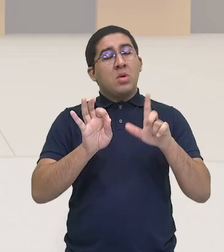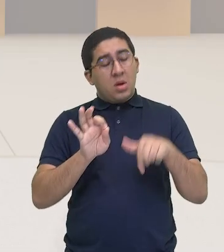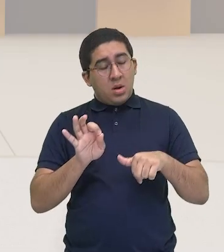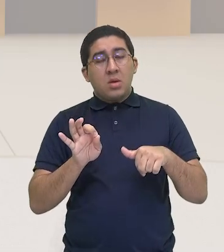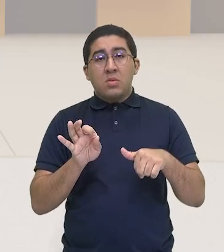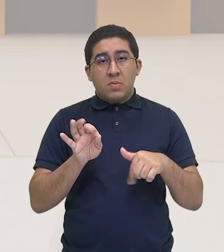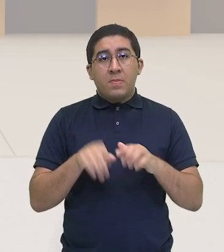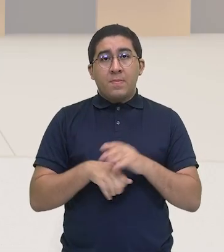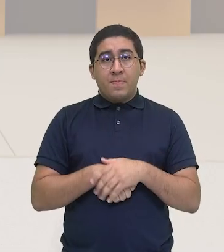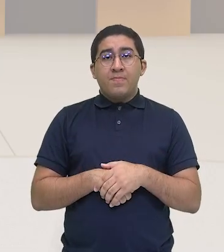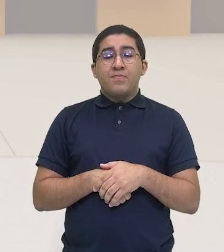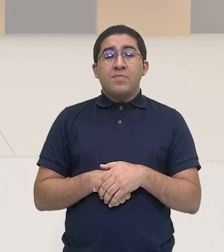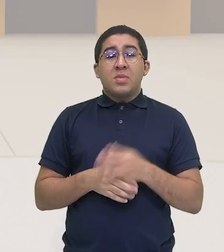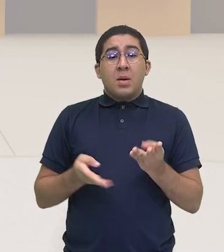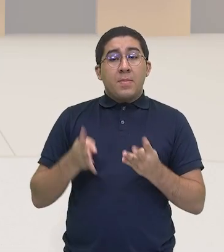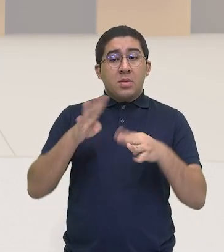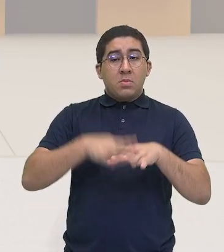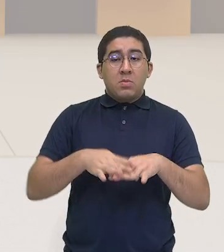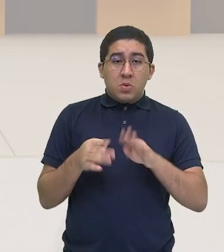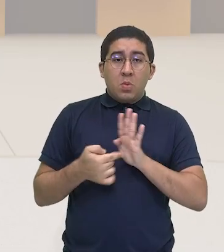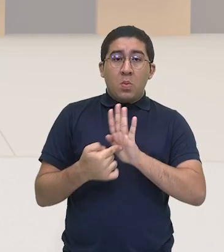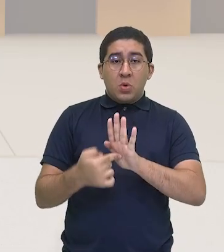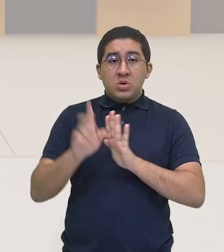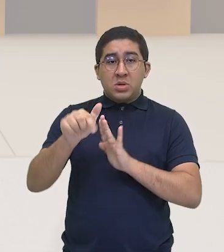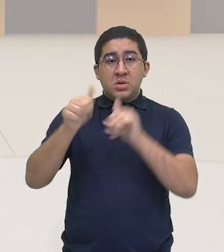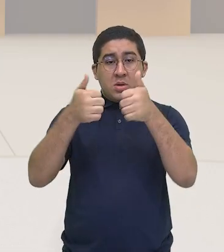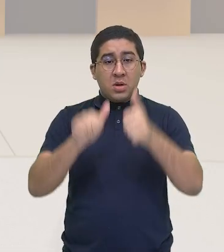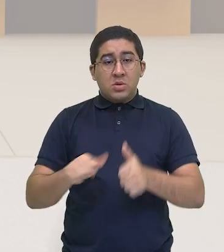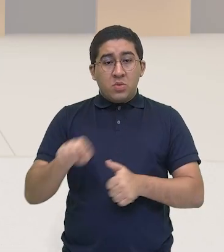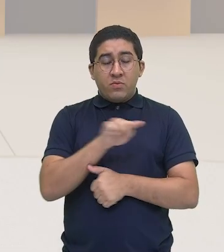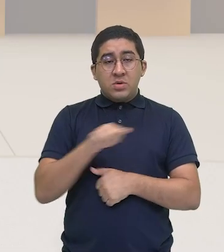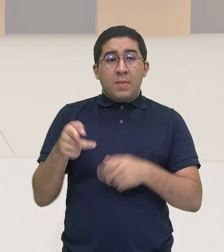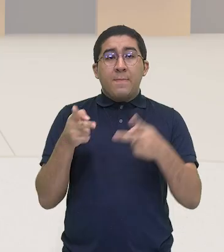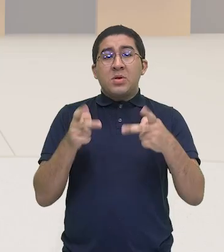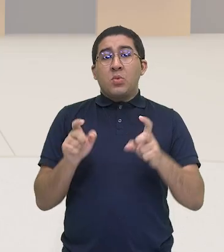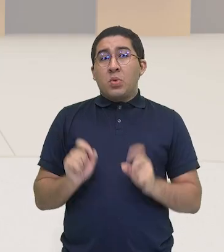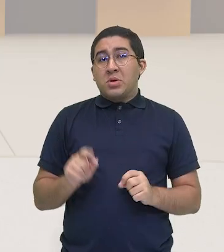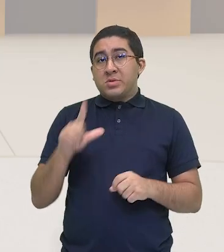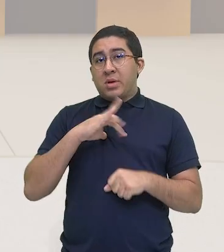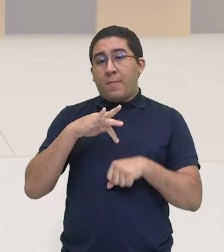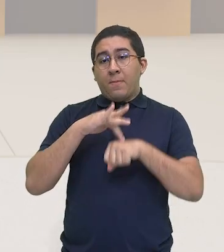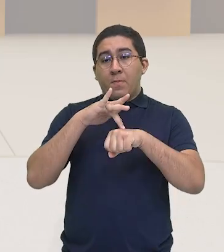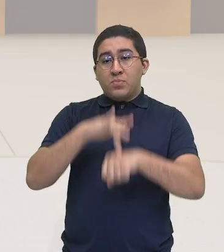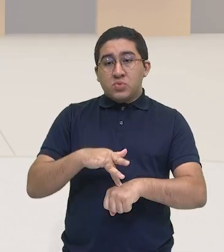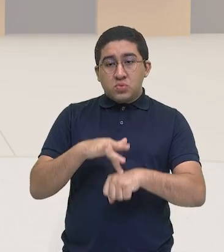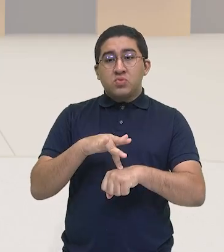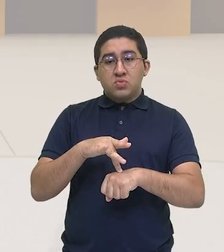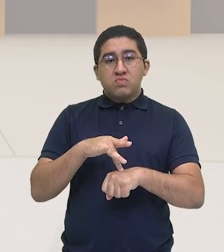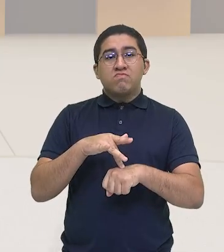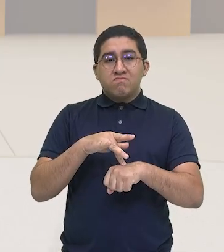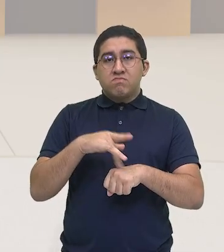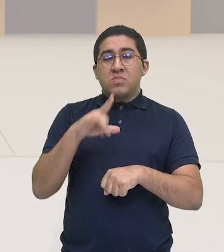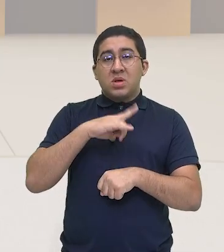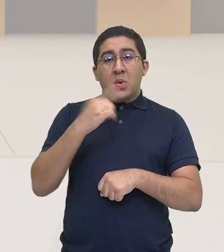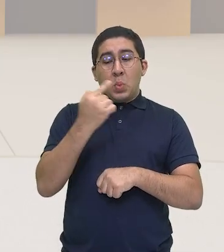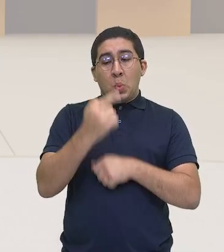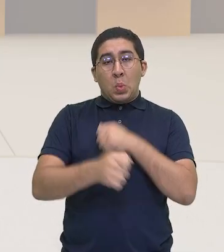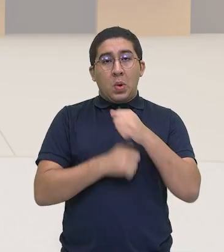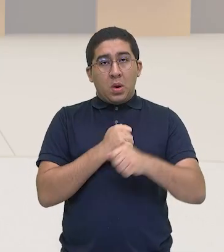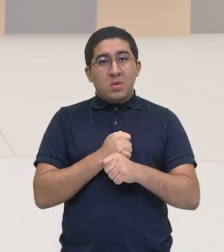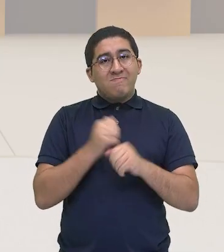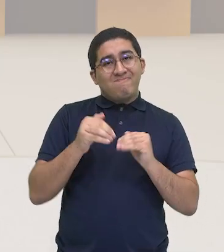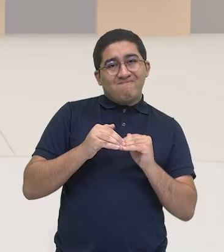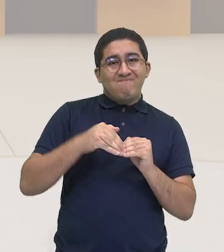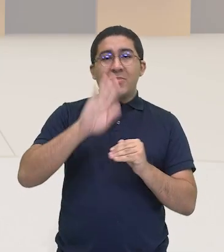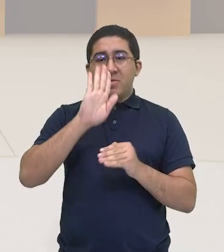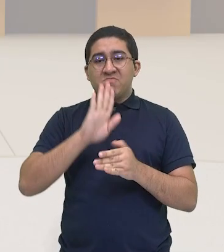a matemática é justamente para mostrar isso, essa análise, para você ver o quão absurdo foi esse aumento de um ano só, professora Manuela,